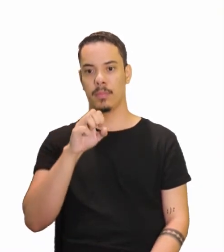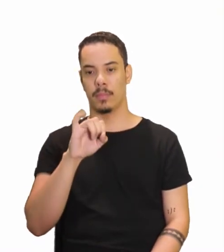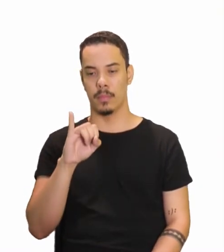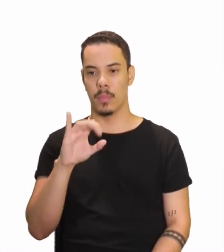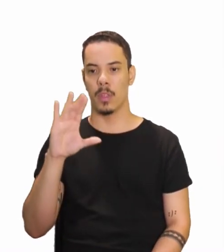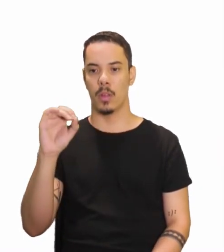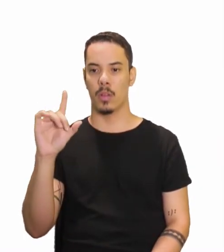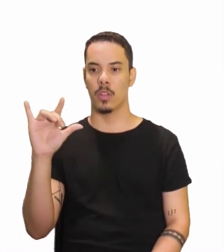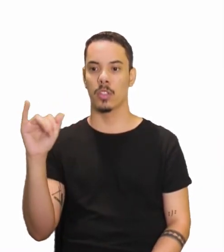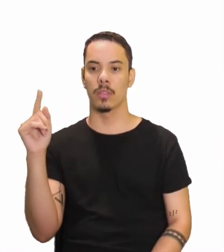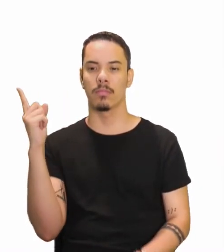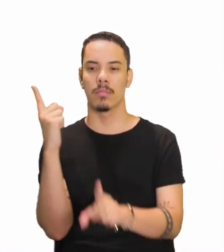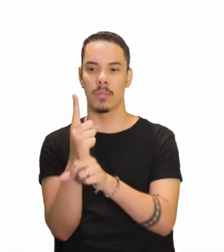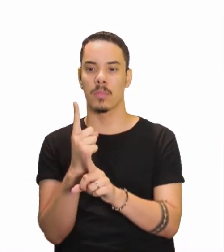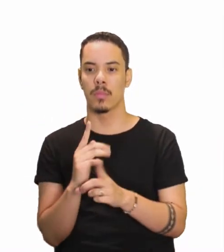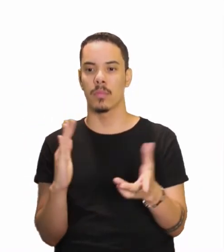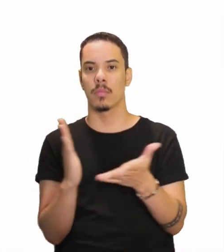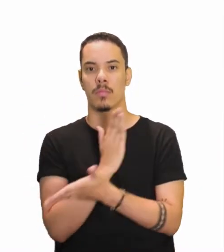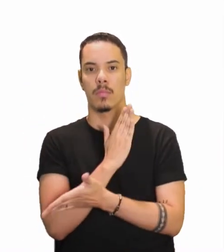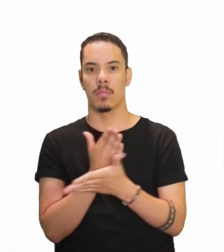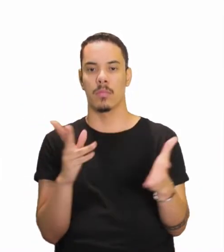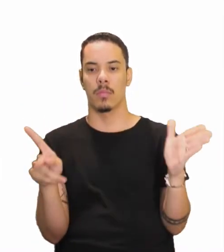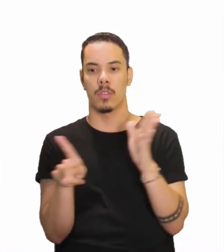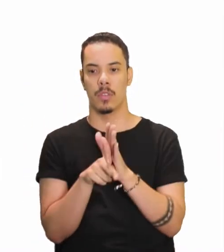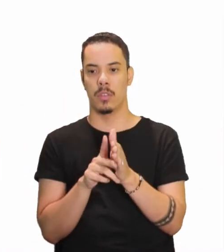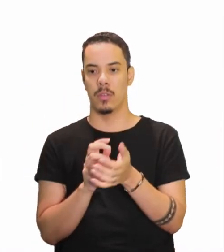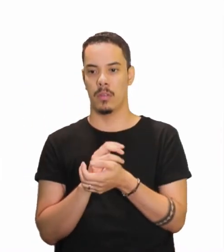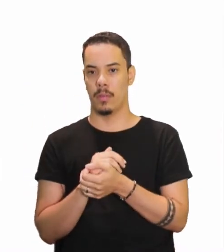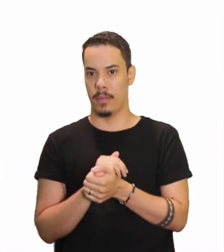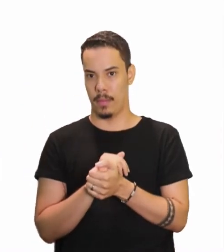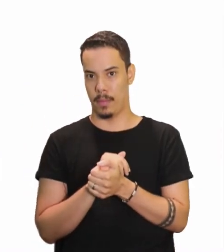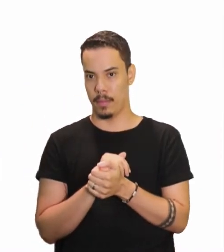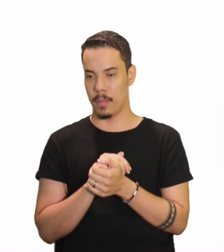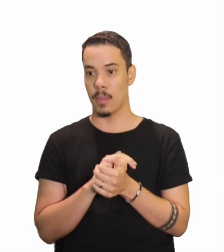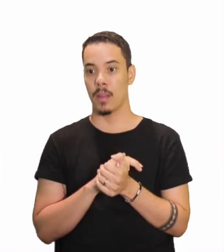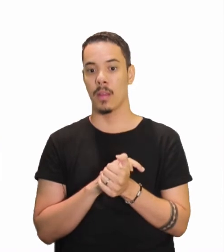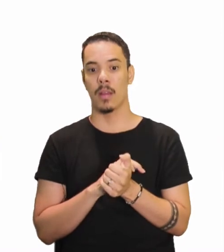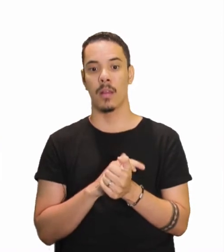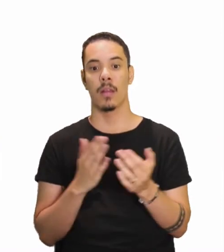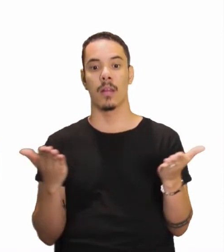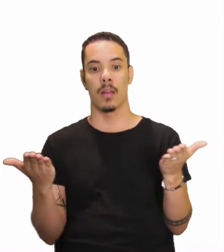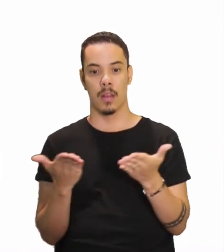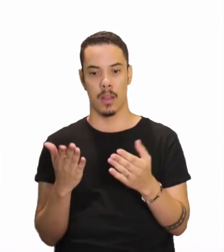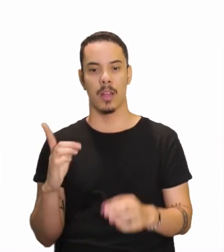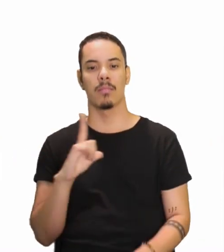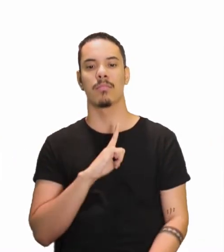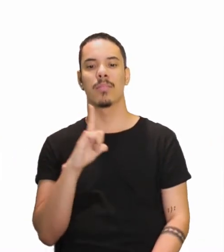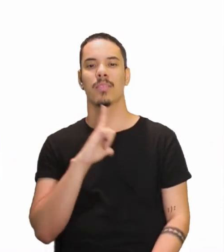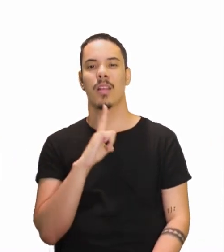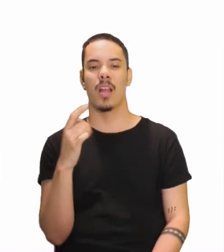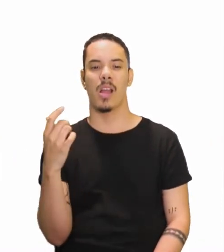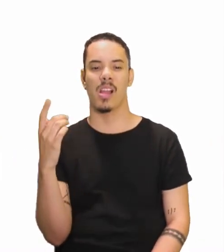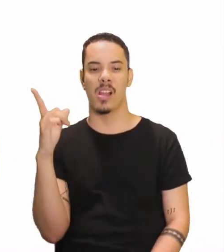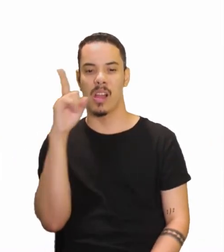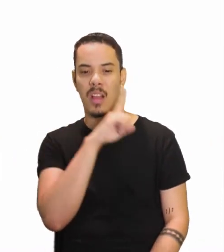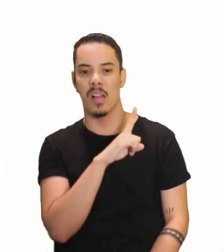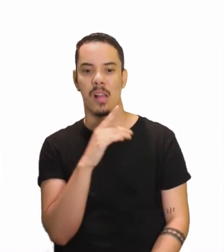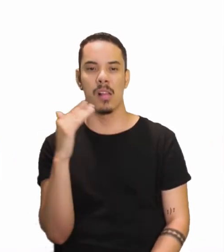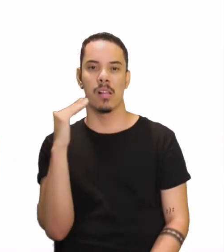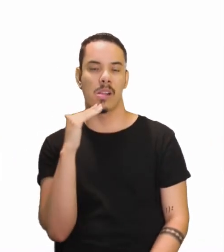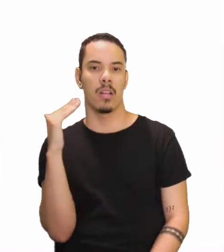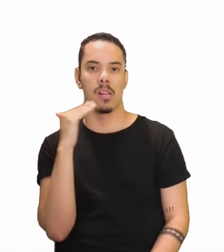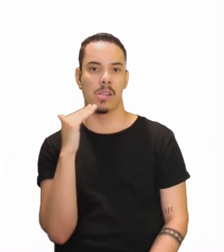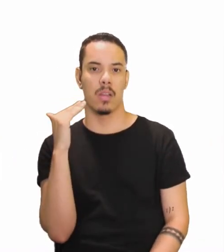aí, esses são os encontros consonatais agora. Perfeito? Vamos conhecer. Ah, tem perfeito? Tem os